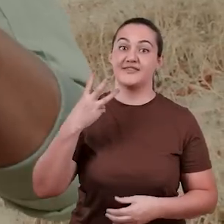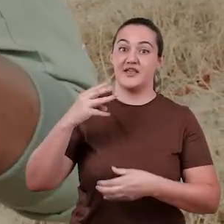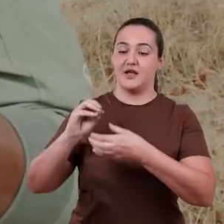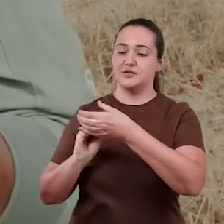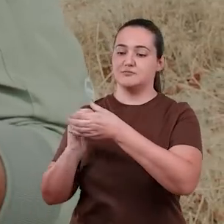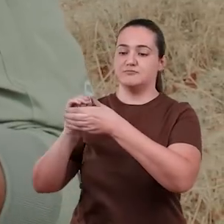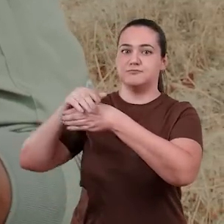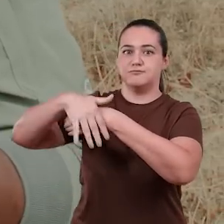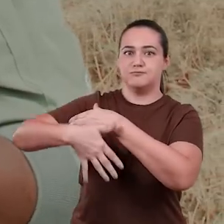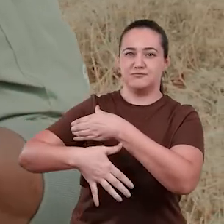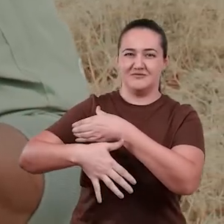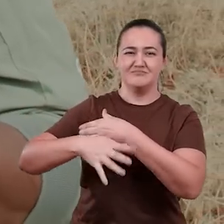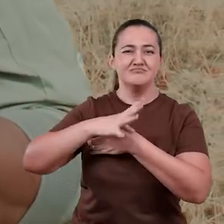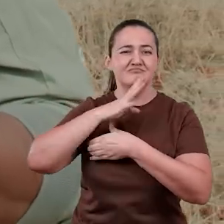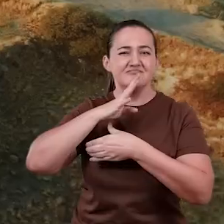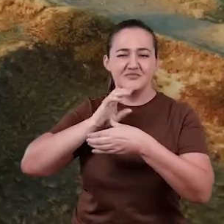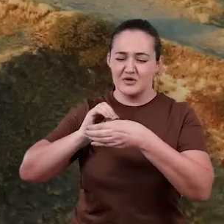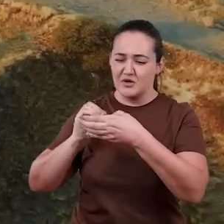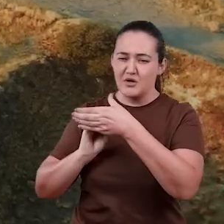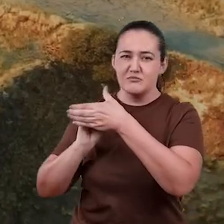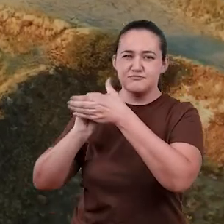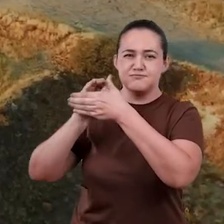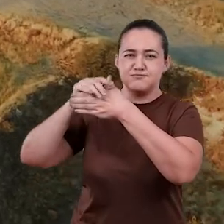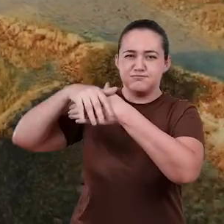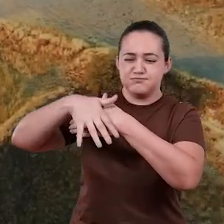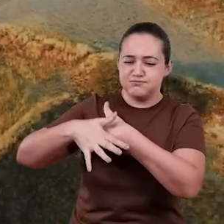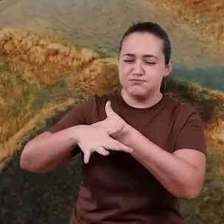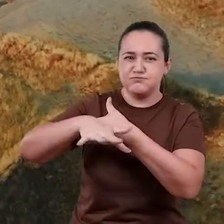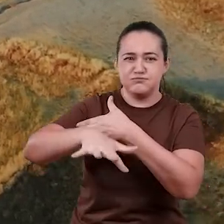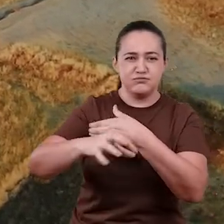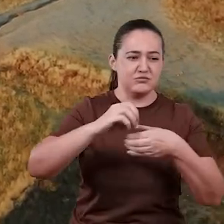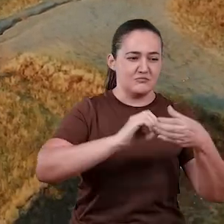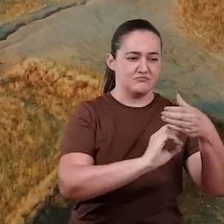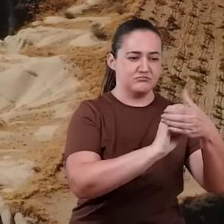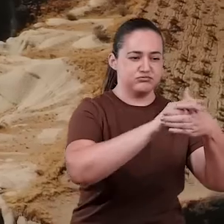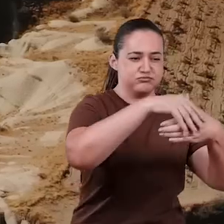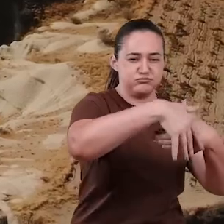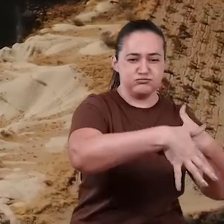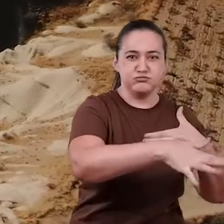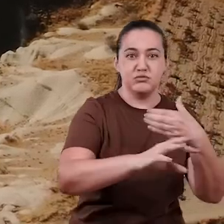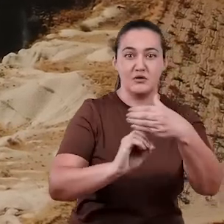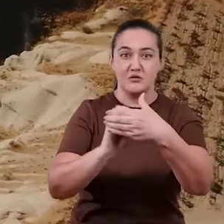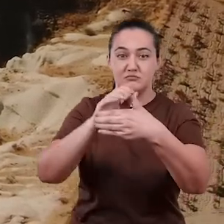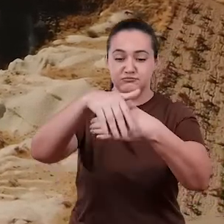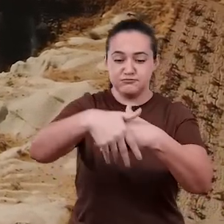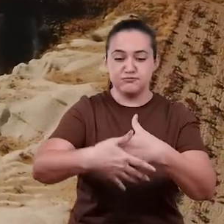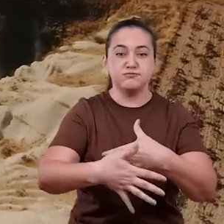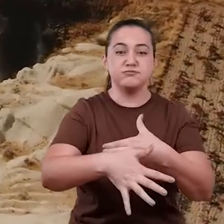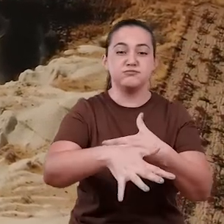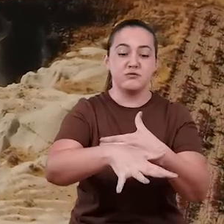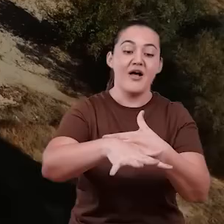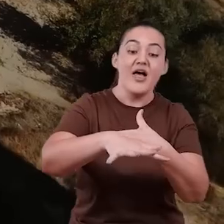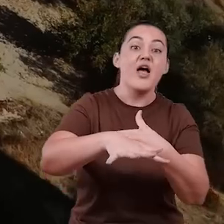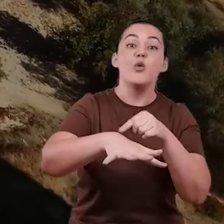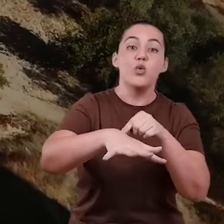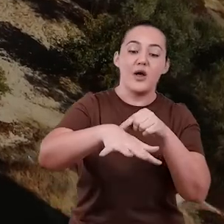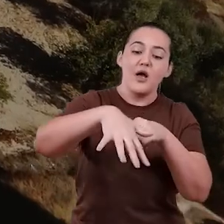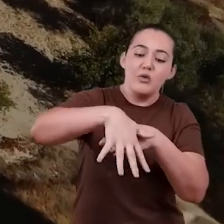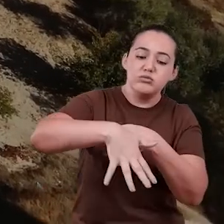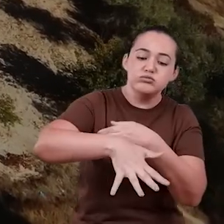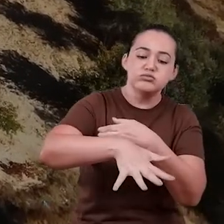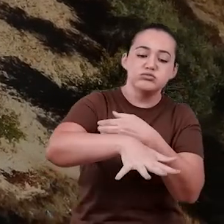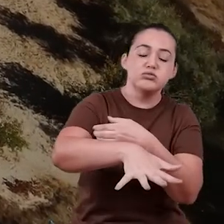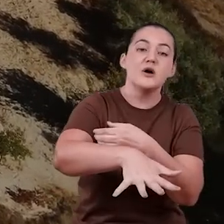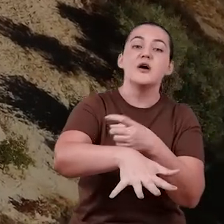aqui, na verdade há 3 vulcões na região, e todas essas formações rochosas que vocês estão vendo aqui é magma